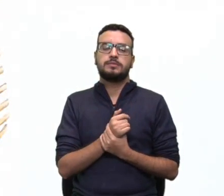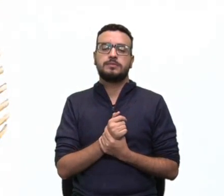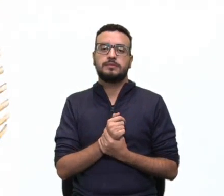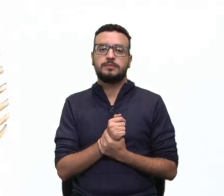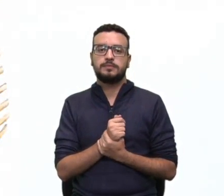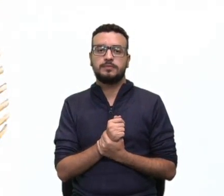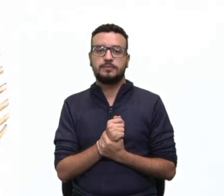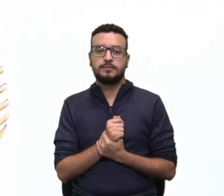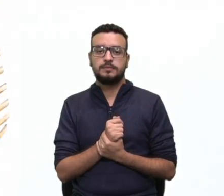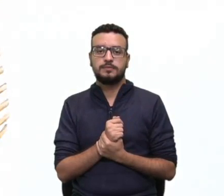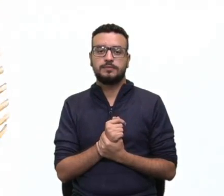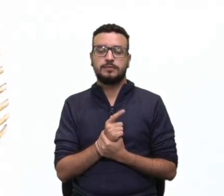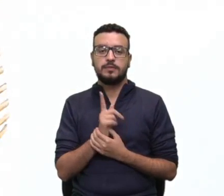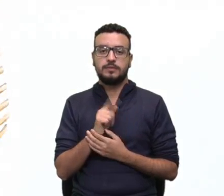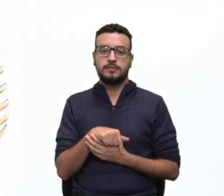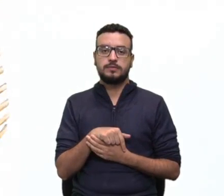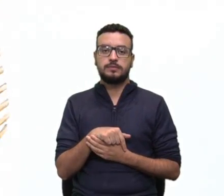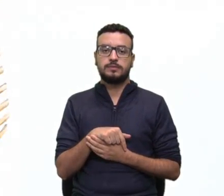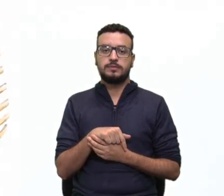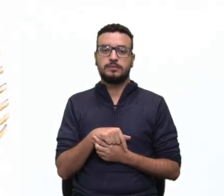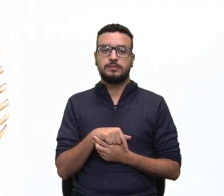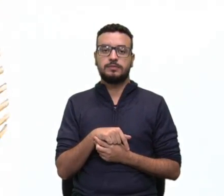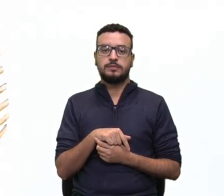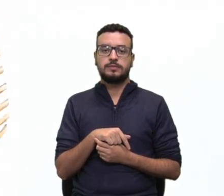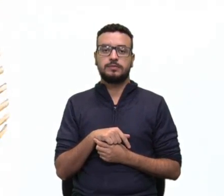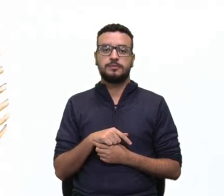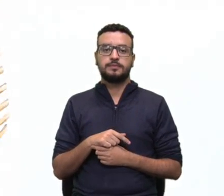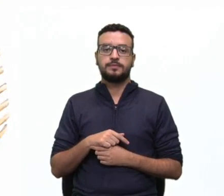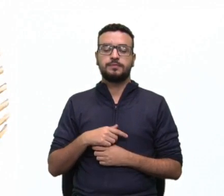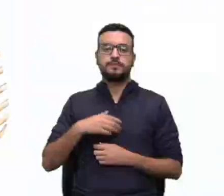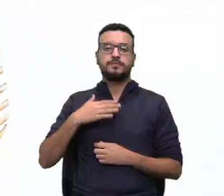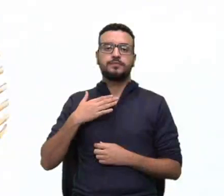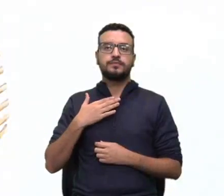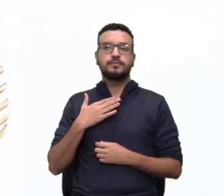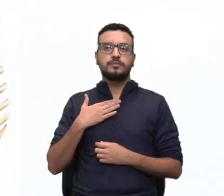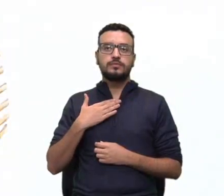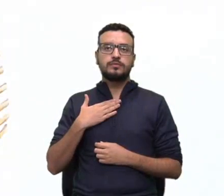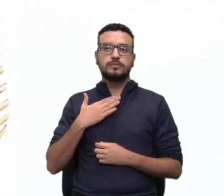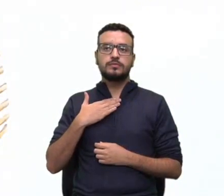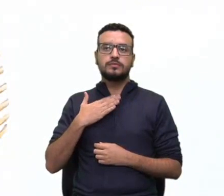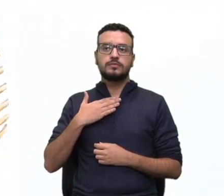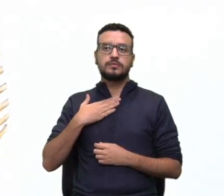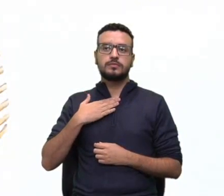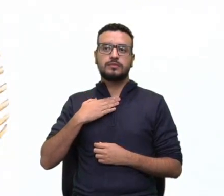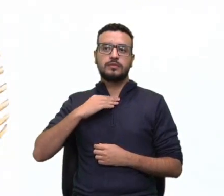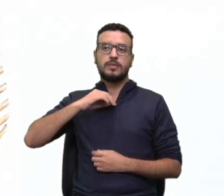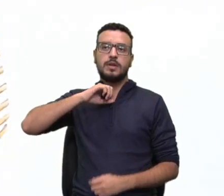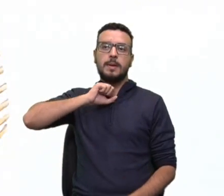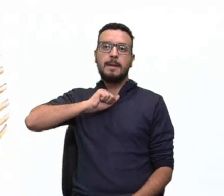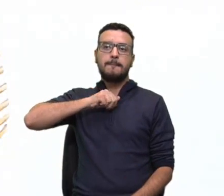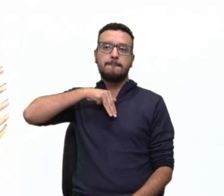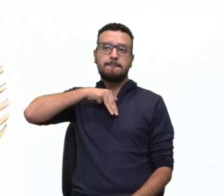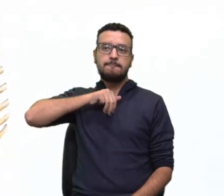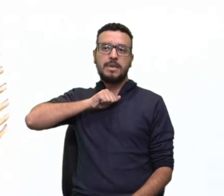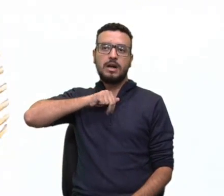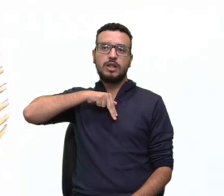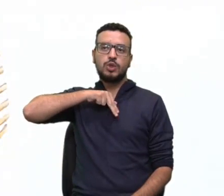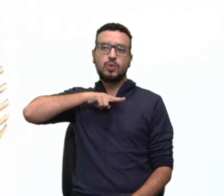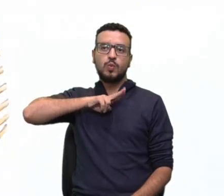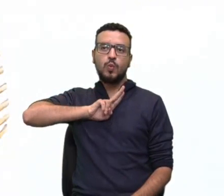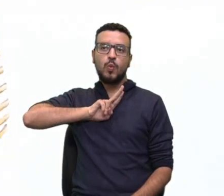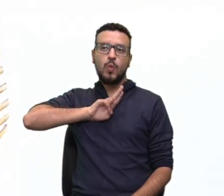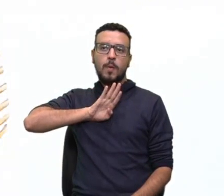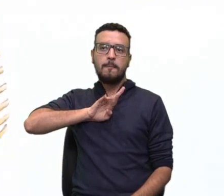articulação em uma região próxima, como a manúbrio external, ela é uma articulação do tipo